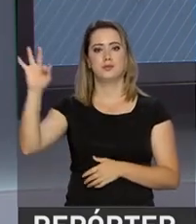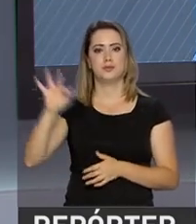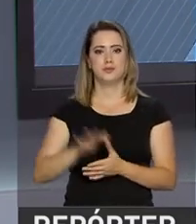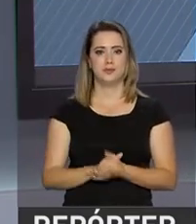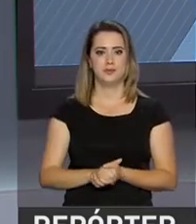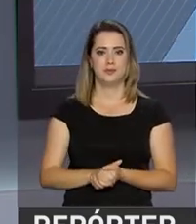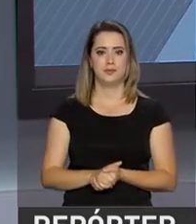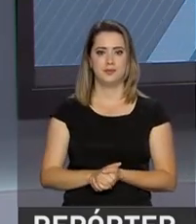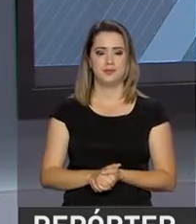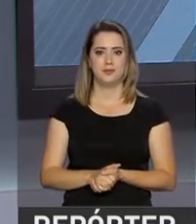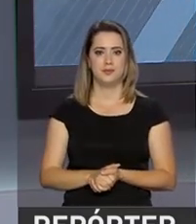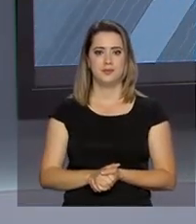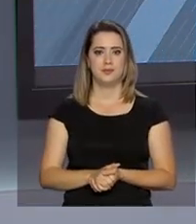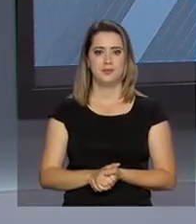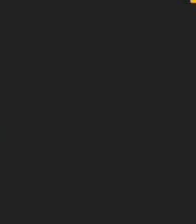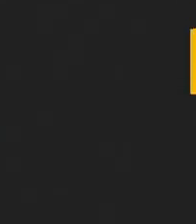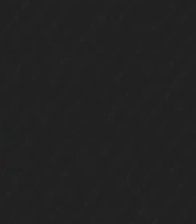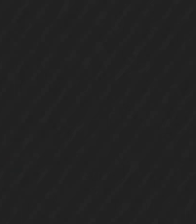governo federal